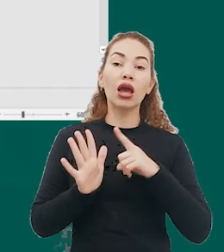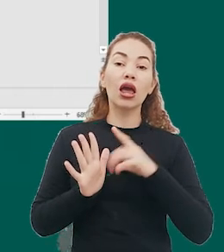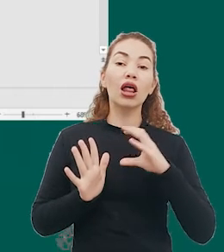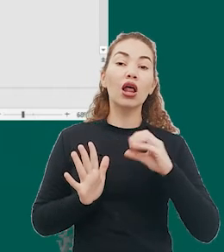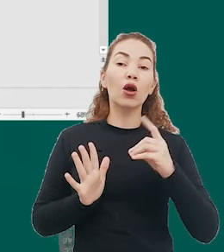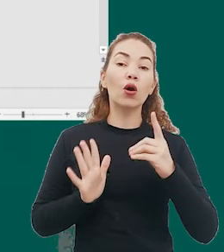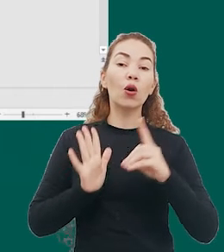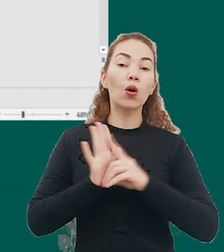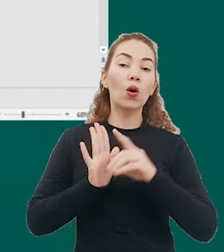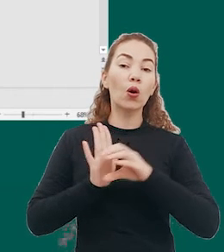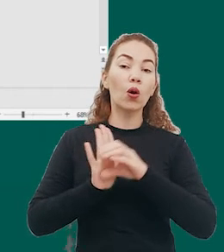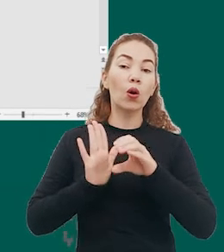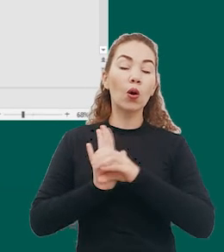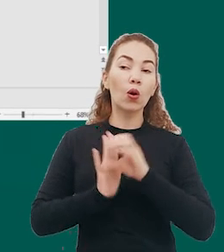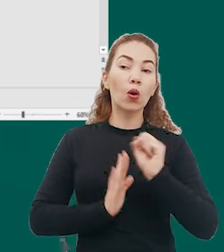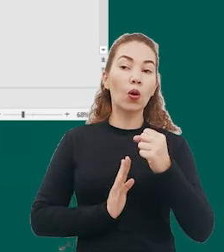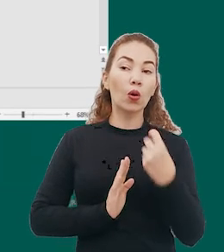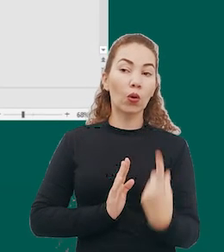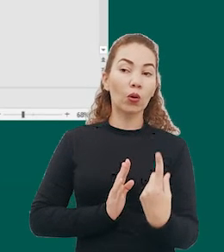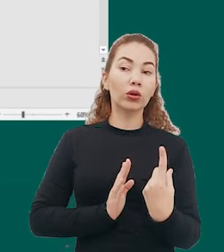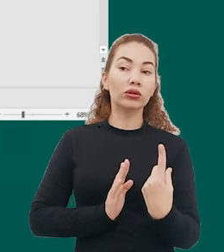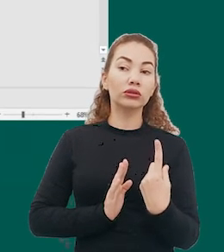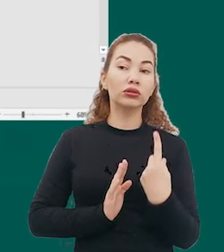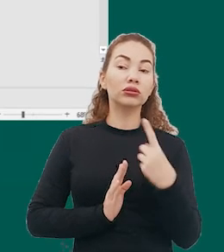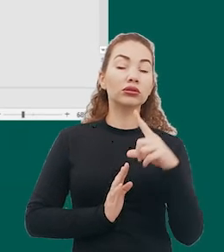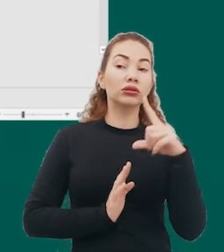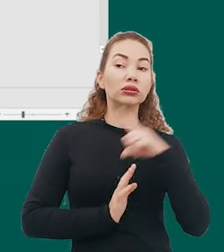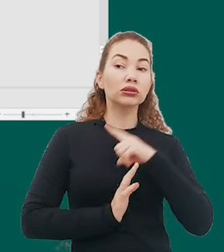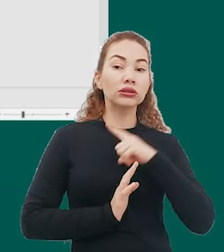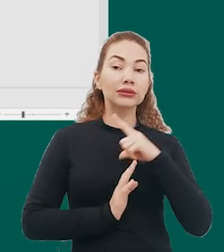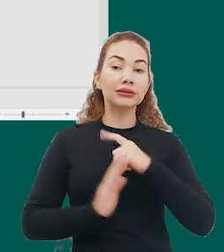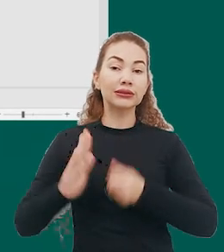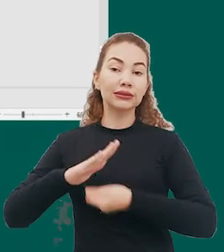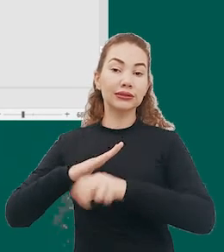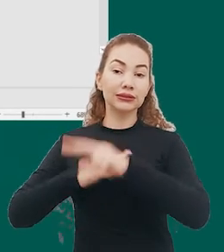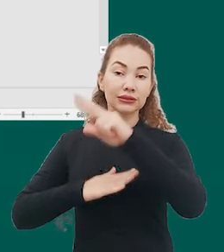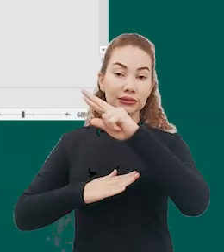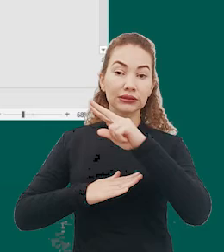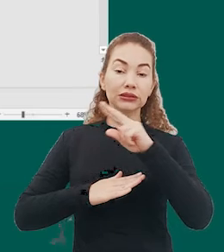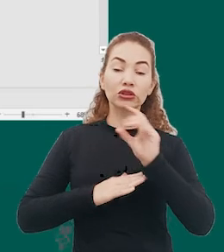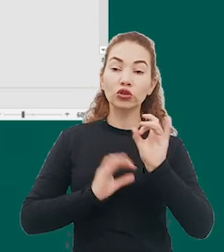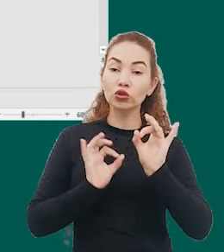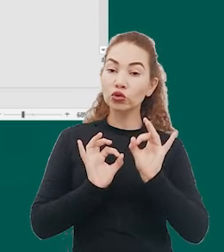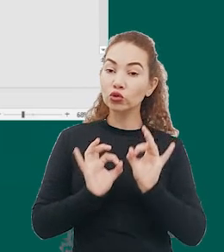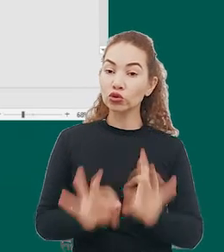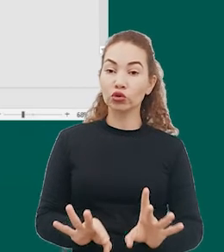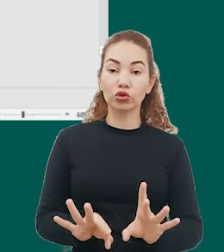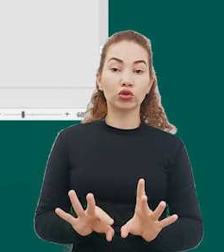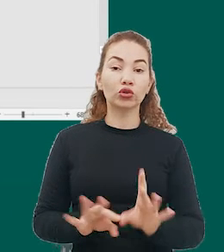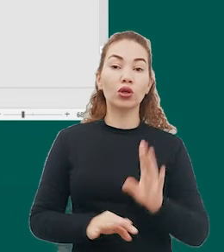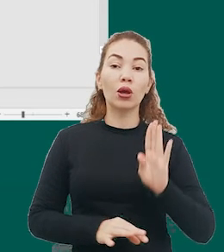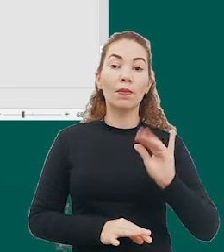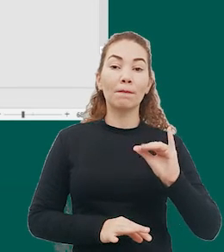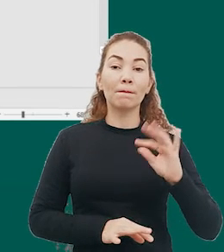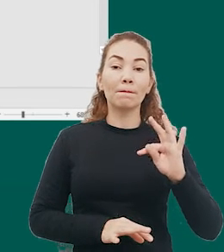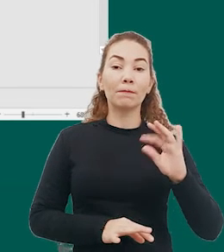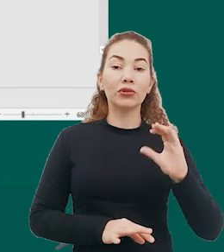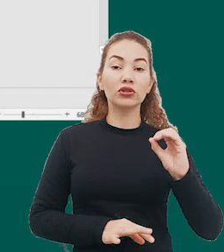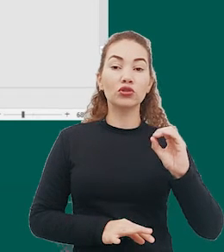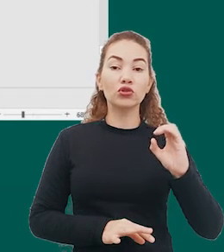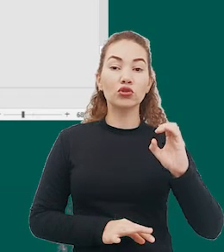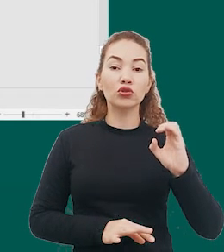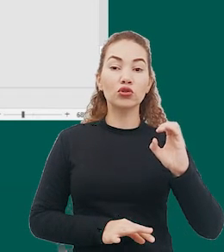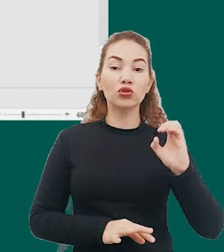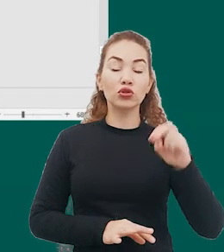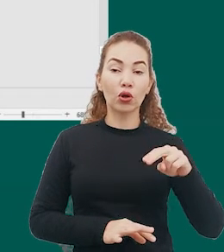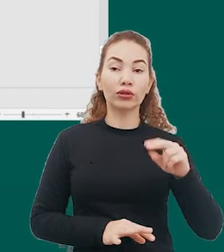códigos. O 81, quando nós estivermos aplicando pura e unicamente em Bitcoin, tá? Então,